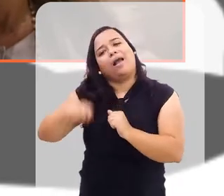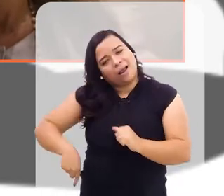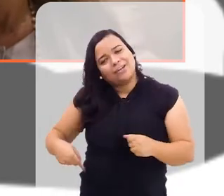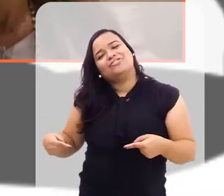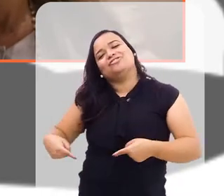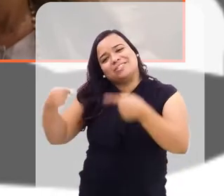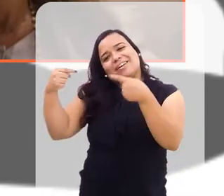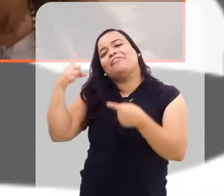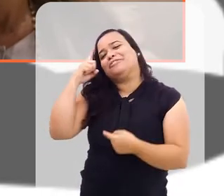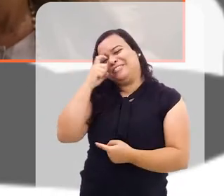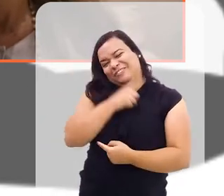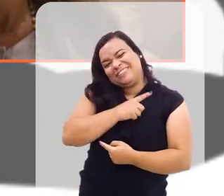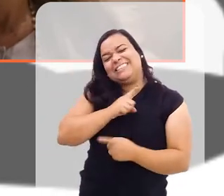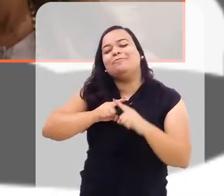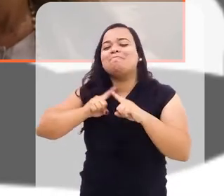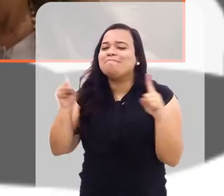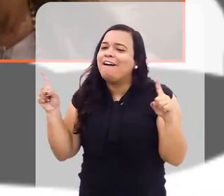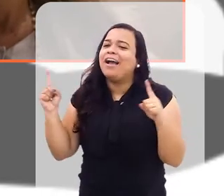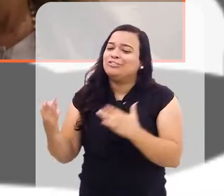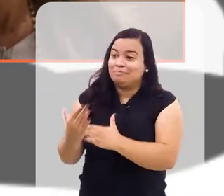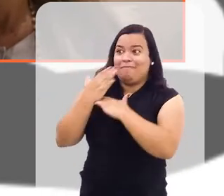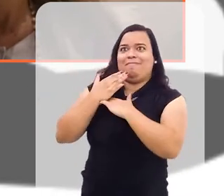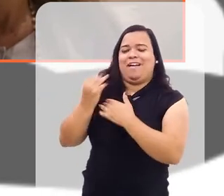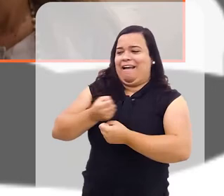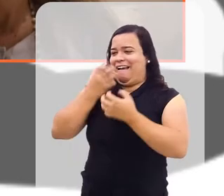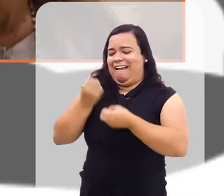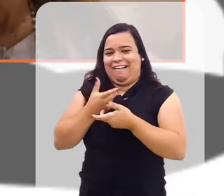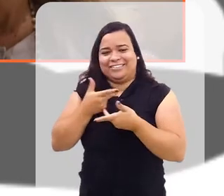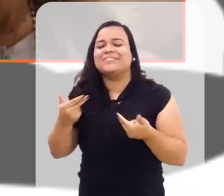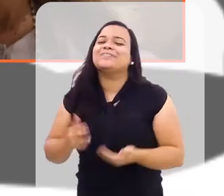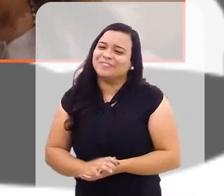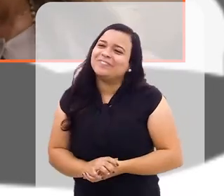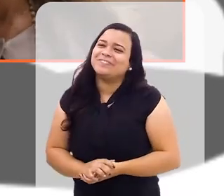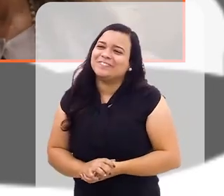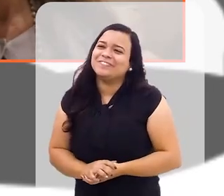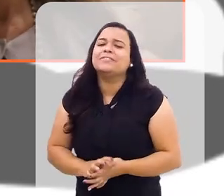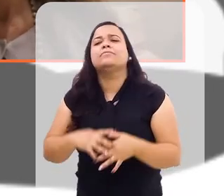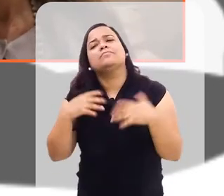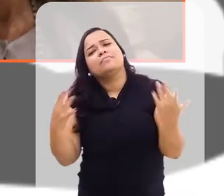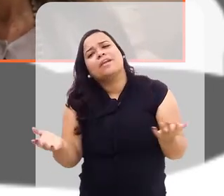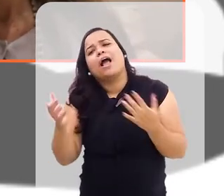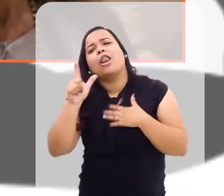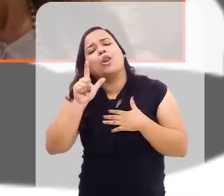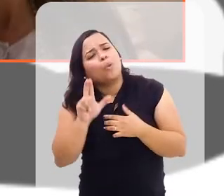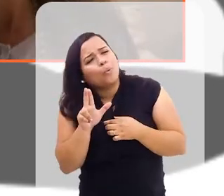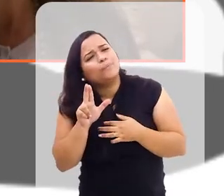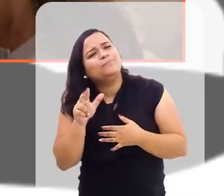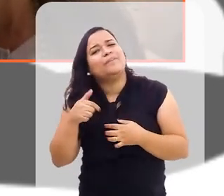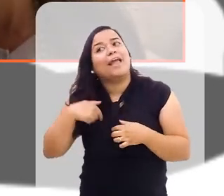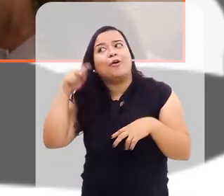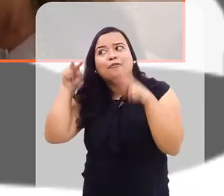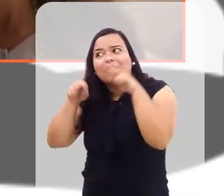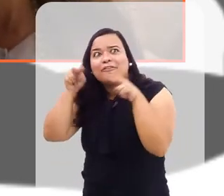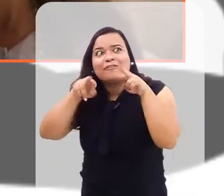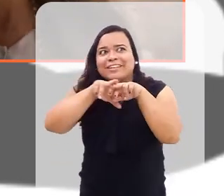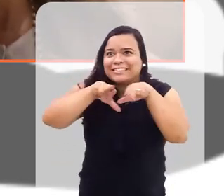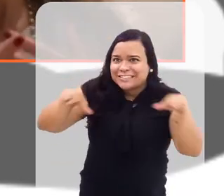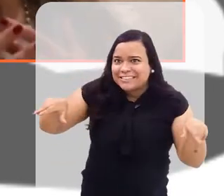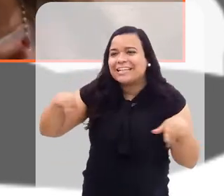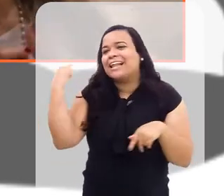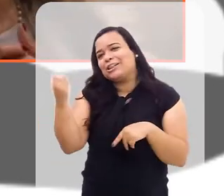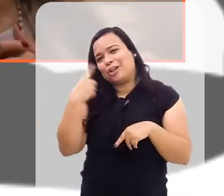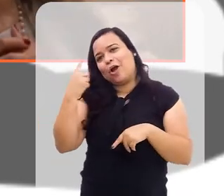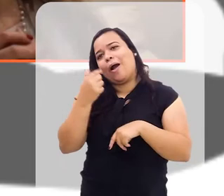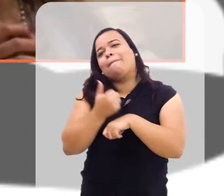grande, mas foi bastante produtivo. Ô, Lua, eu tenho visto coisas, né? A gente